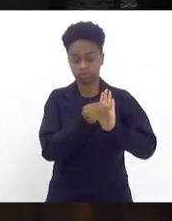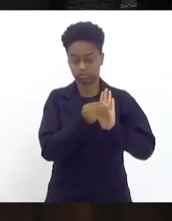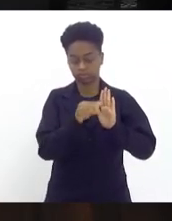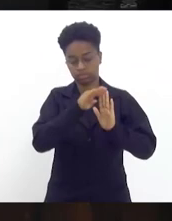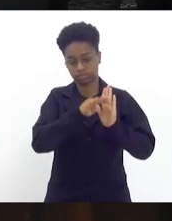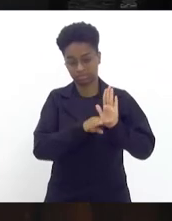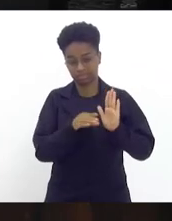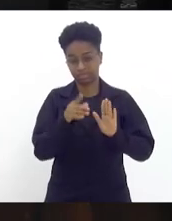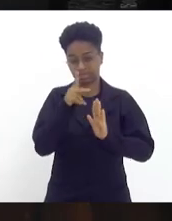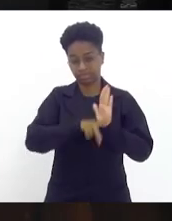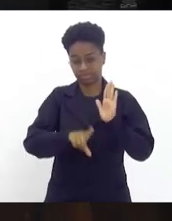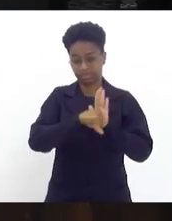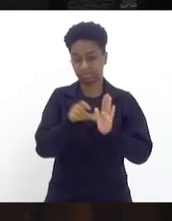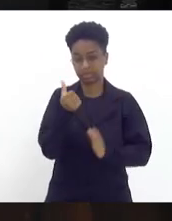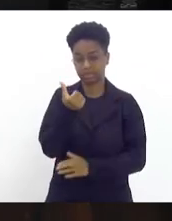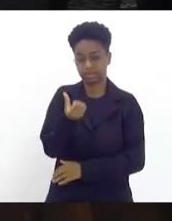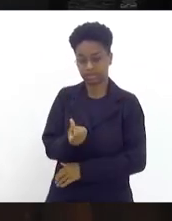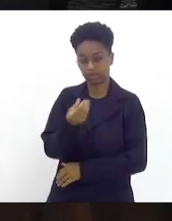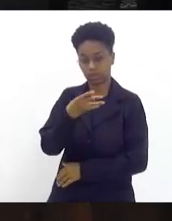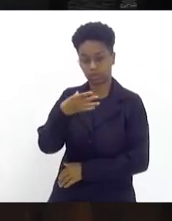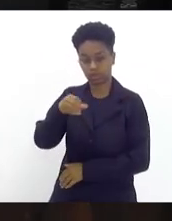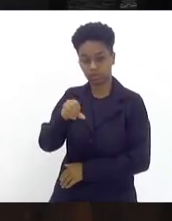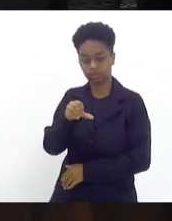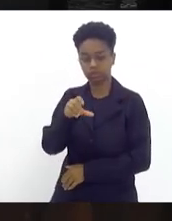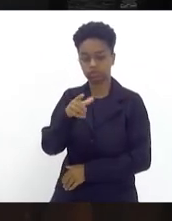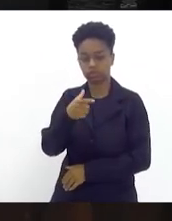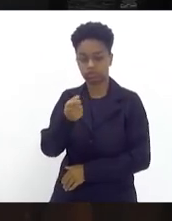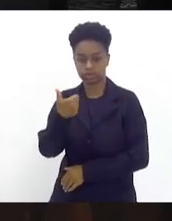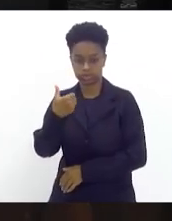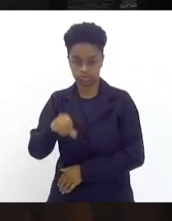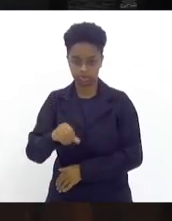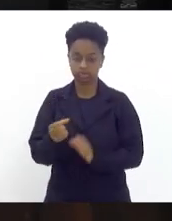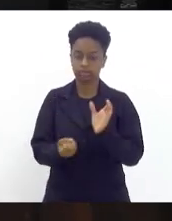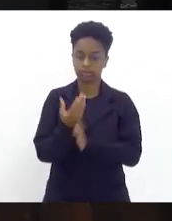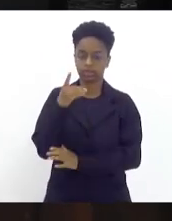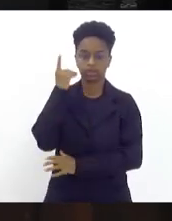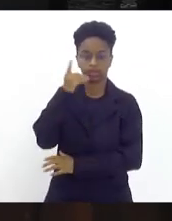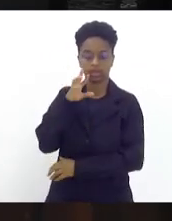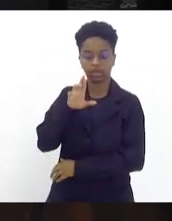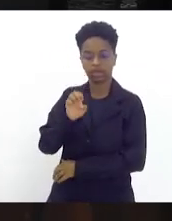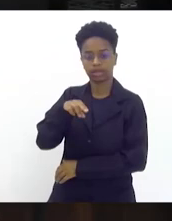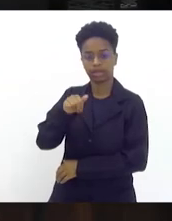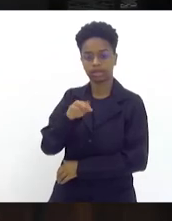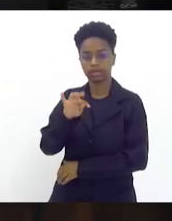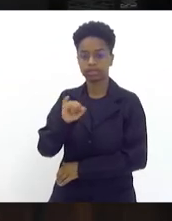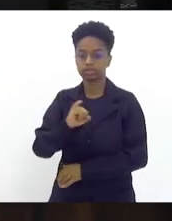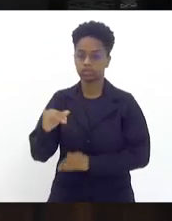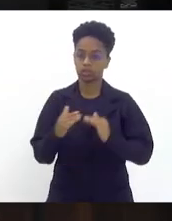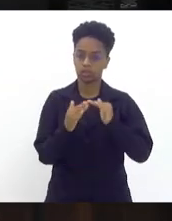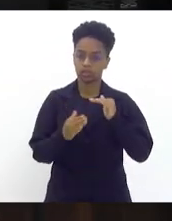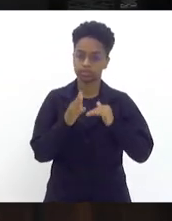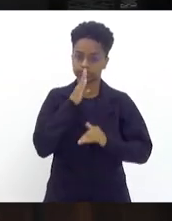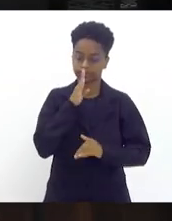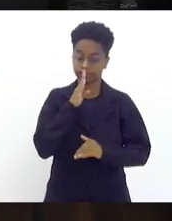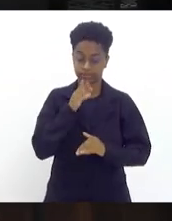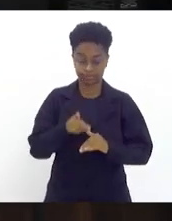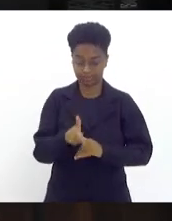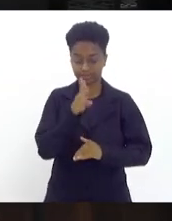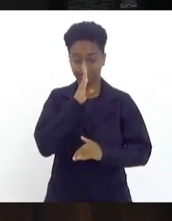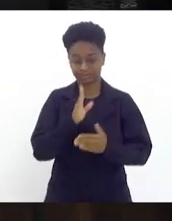lei 1649 de 2019 de autoria deputada Renata Souza sou problema deles como estão